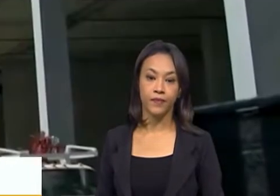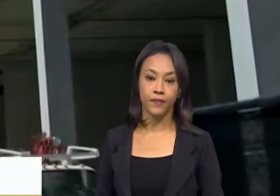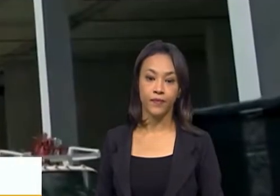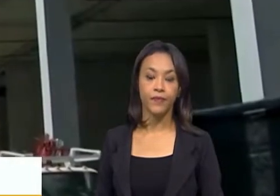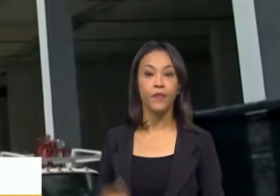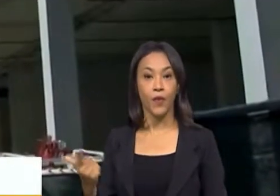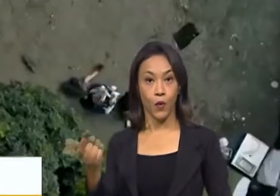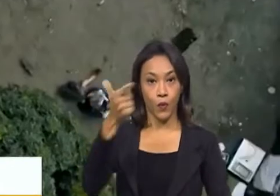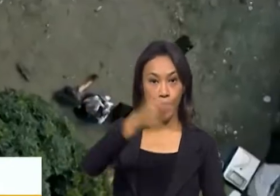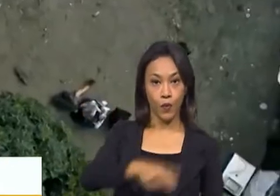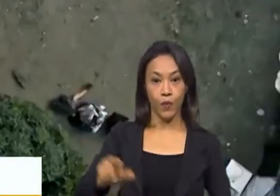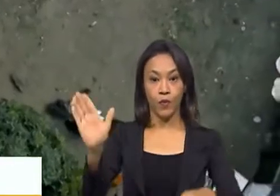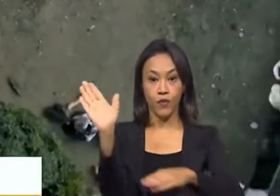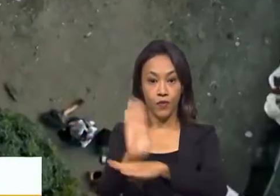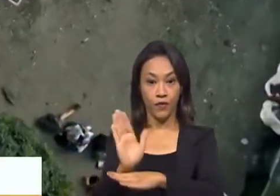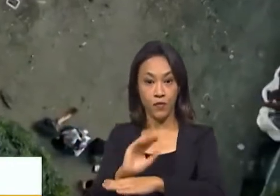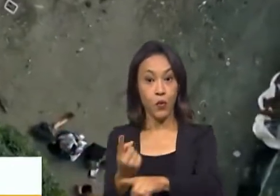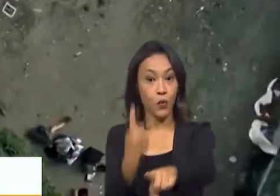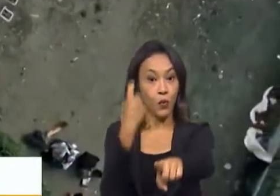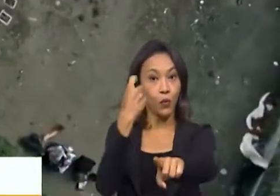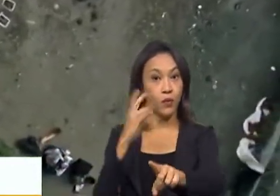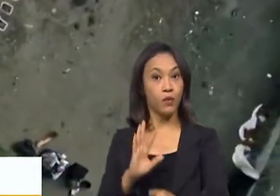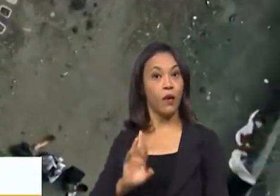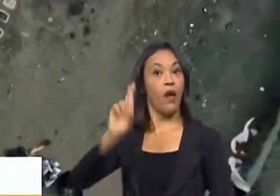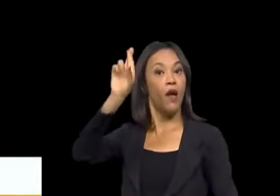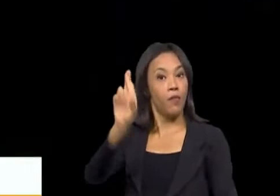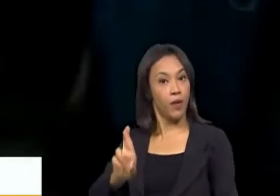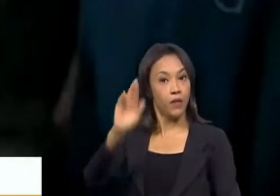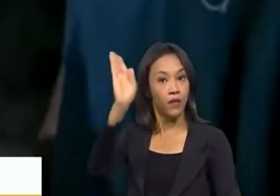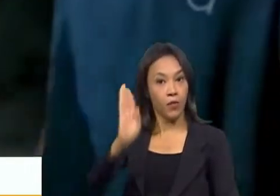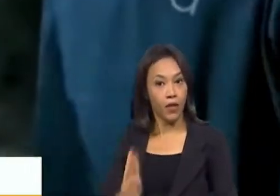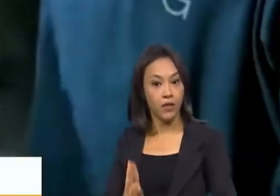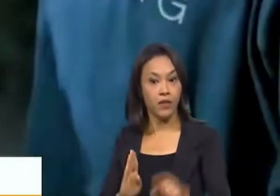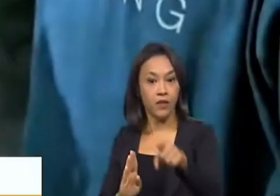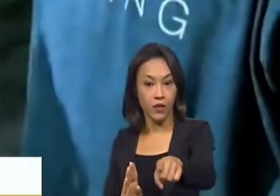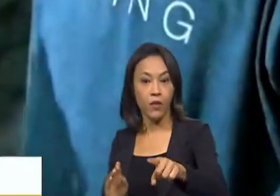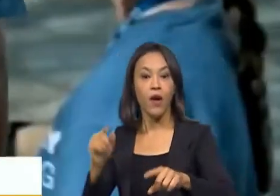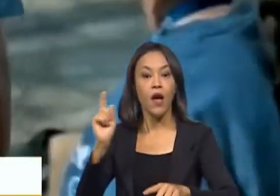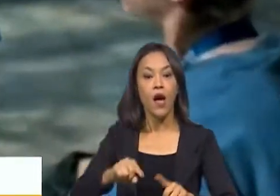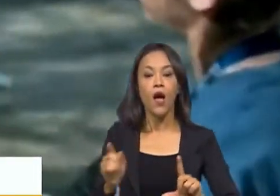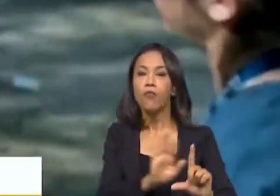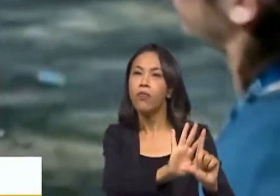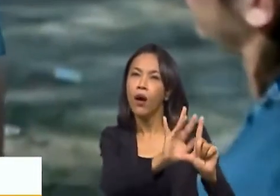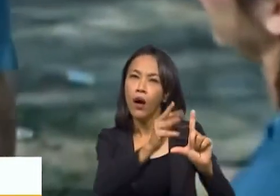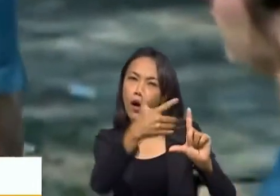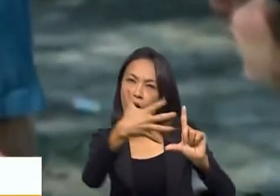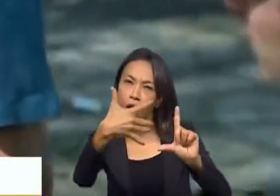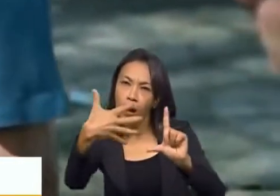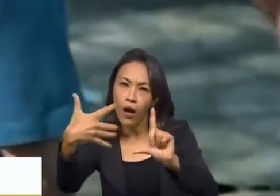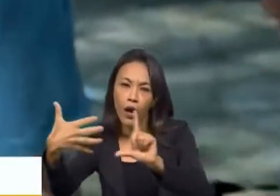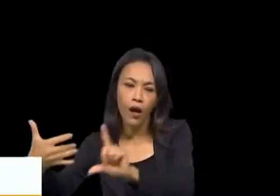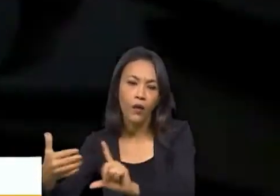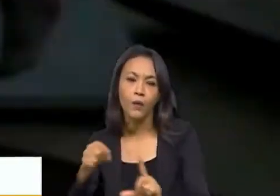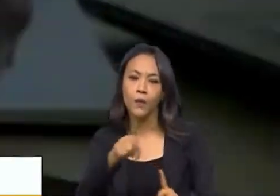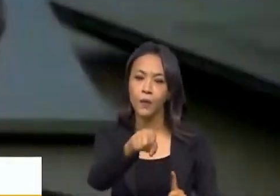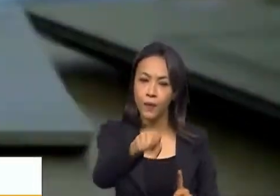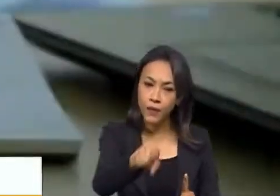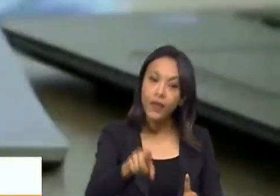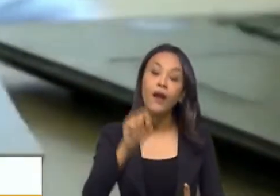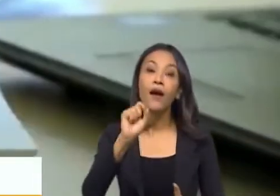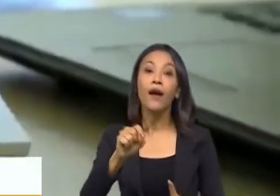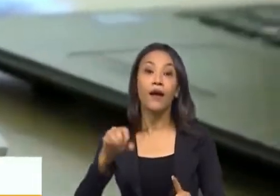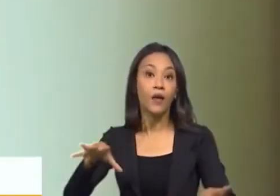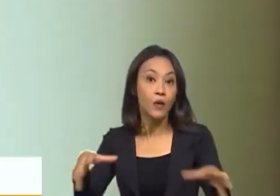O único representante brasileiro é o documentário Onde Eu Moro, em inglês, Let Me Home, que concorre na categoria